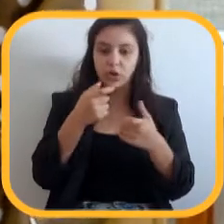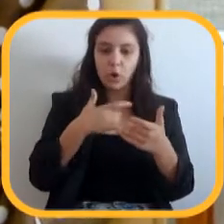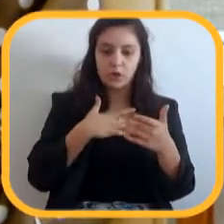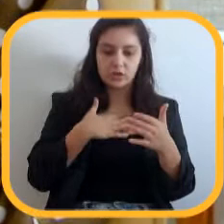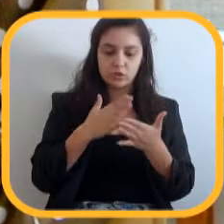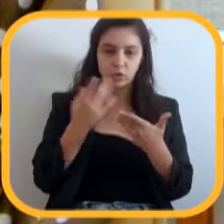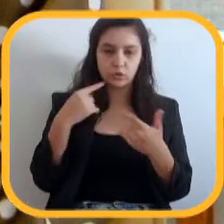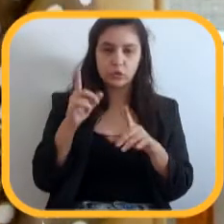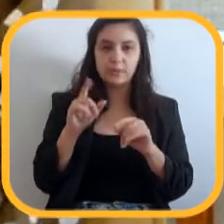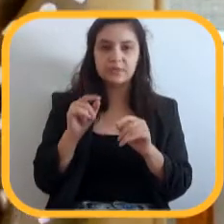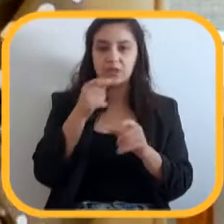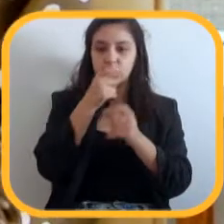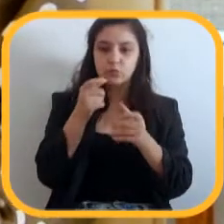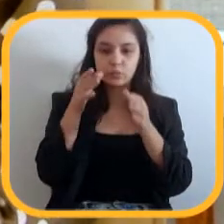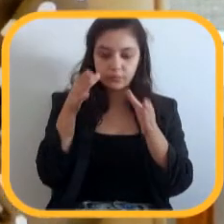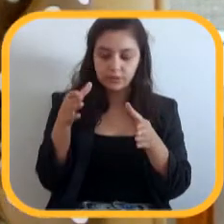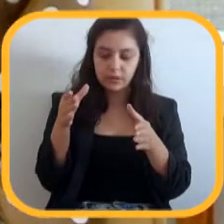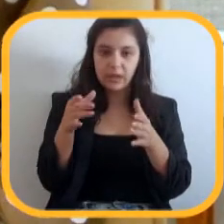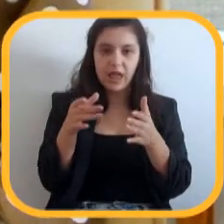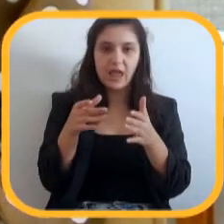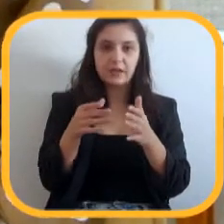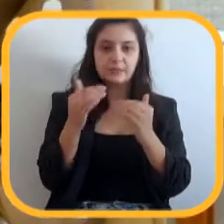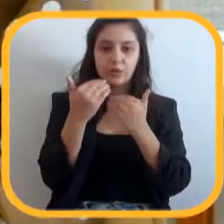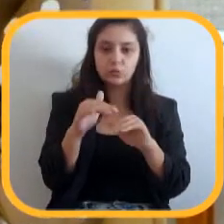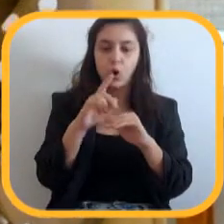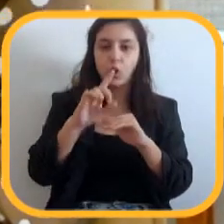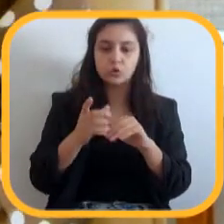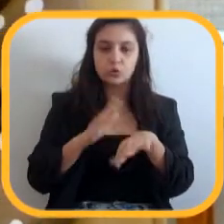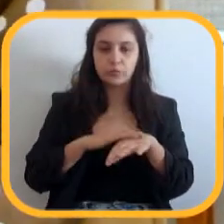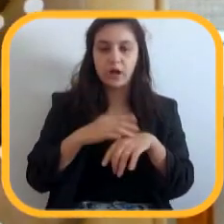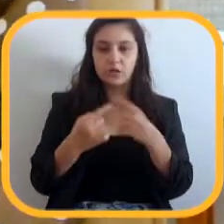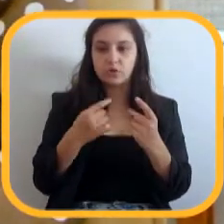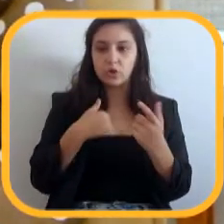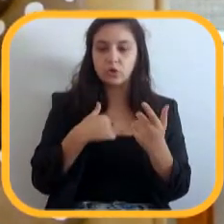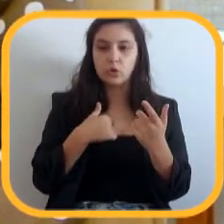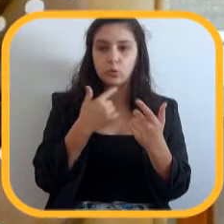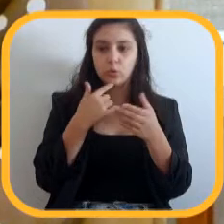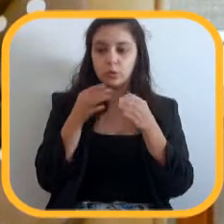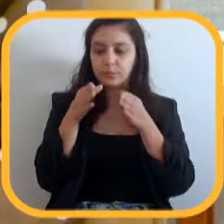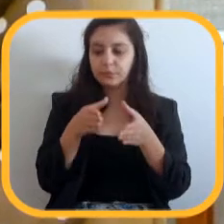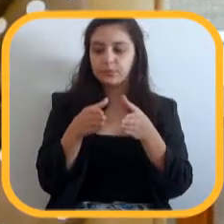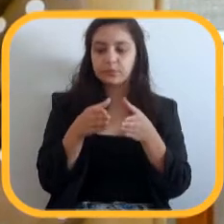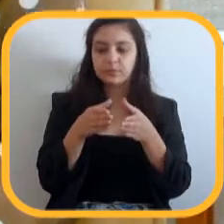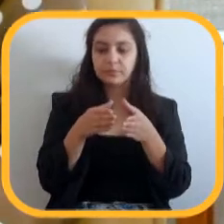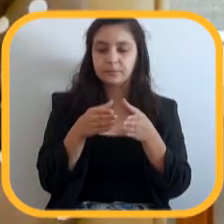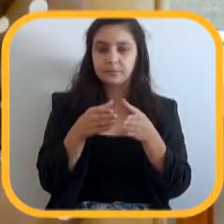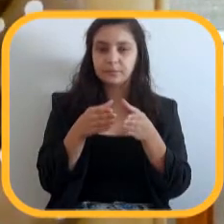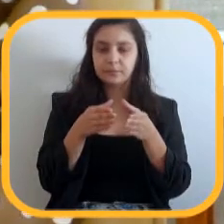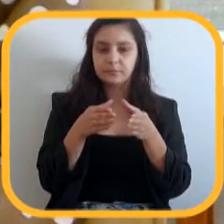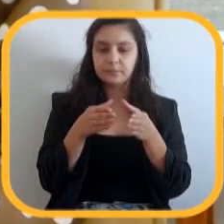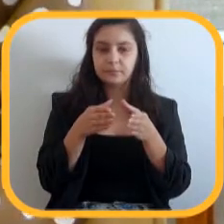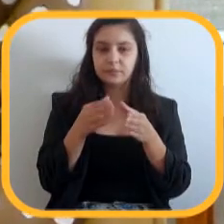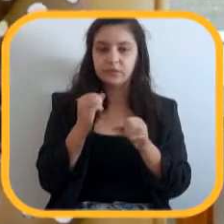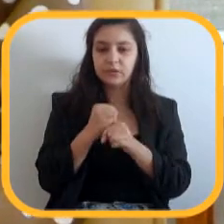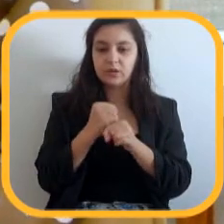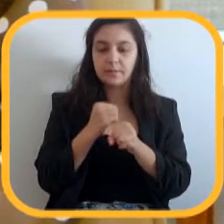e passar a reconhecer quais são as próprias linhas vermelhas, porque imagina, eu se calhar fico muito assoberbada com um trabalho